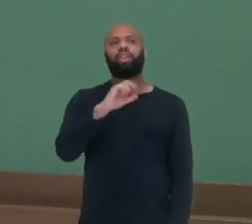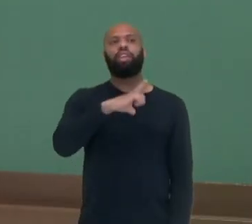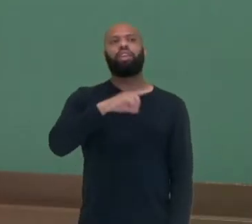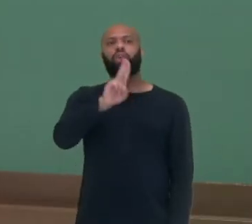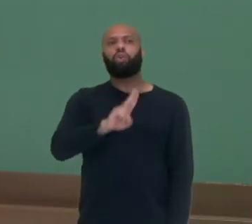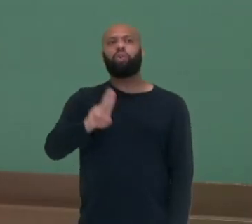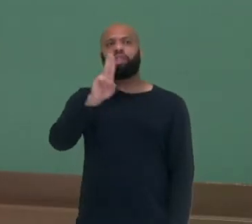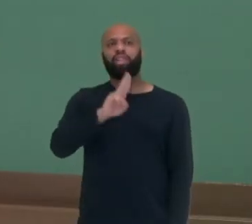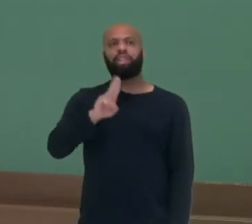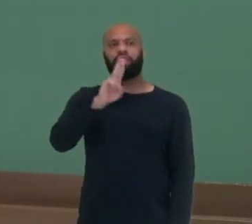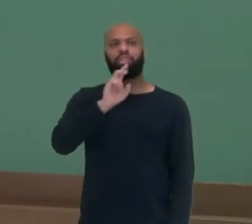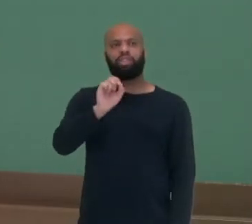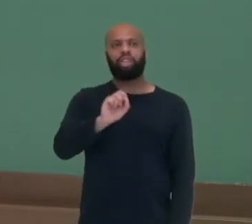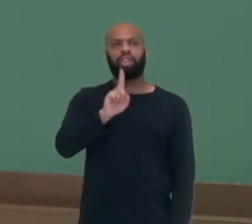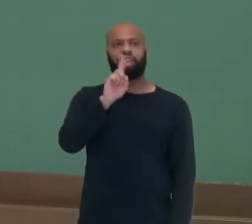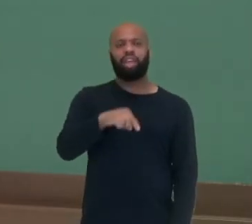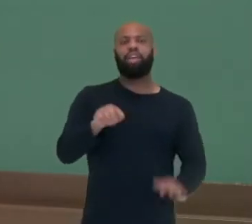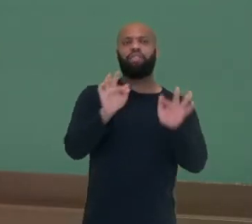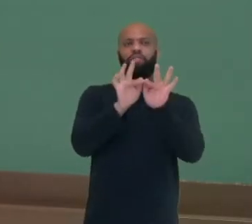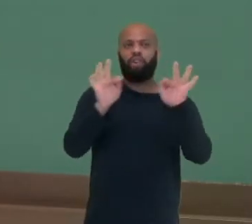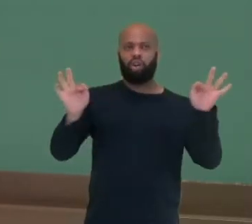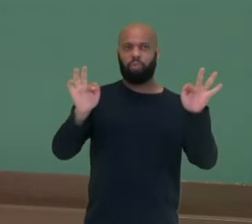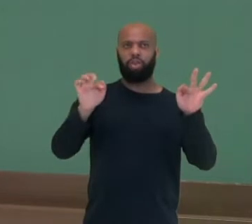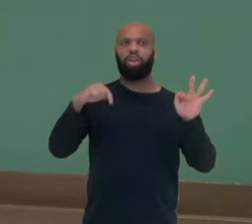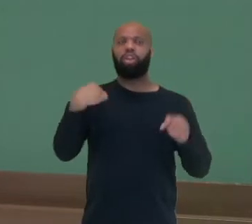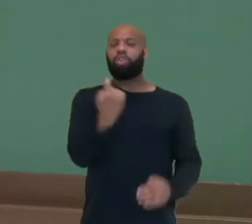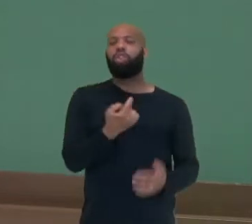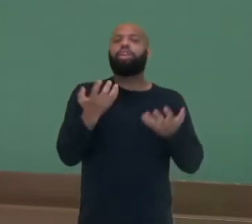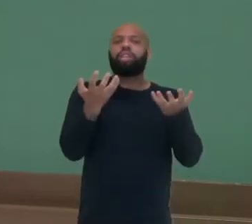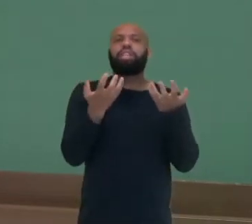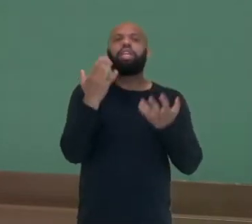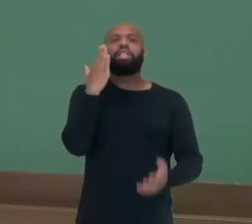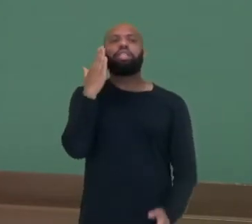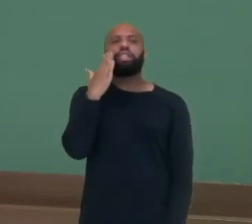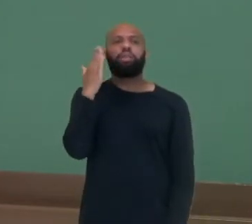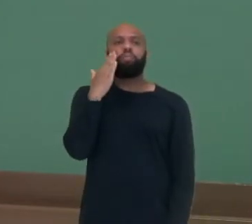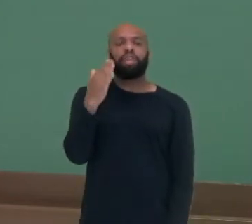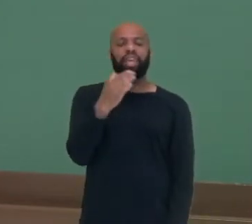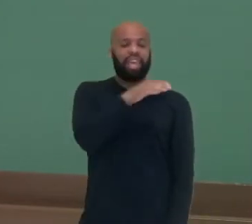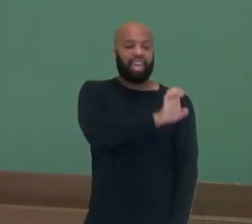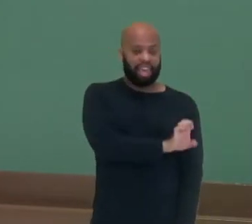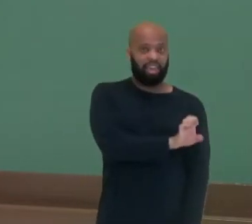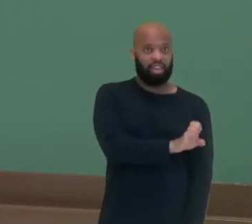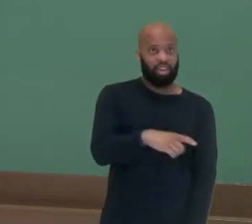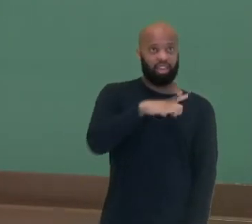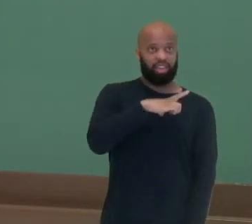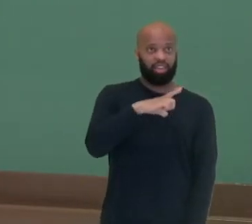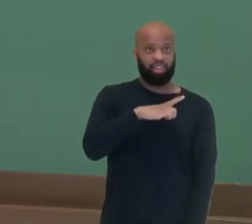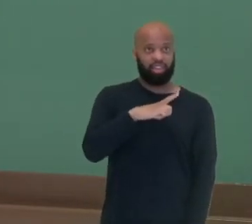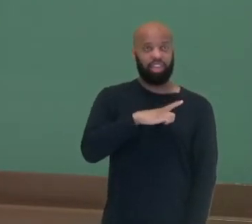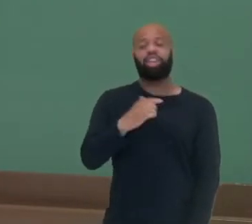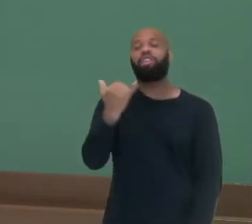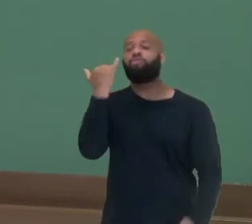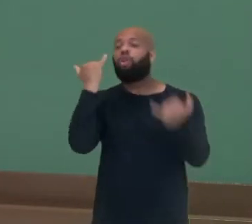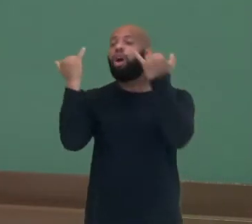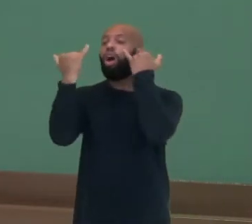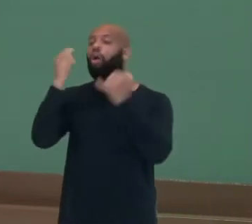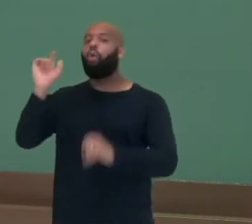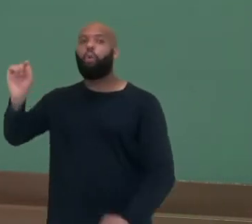utilizar a fórmula. Então nós queremos saber quanto de energia, nós temos a